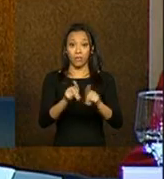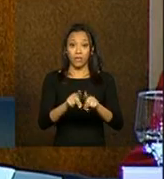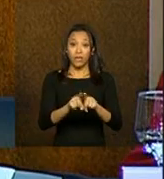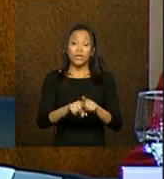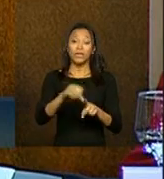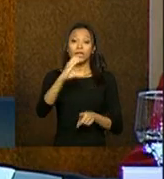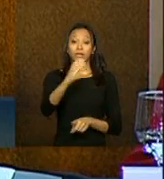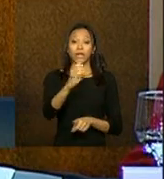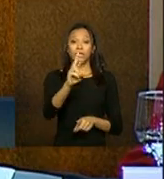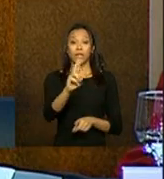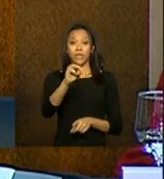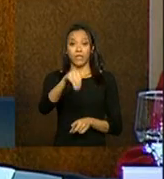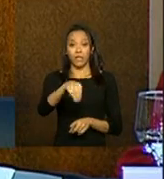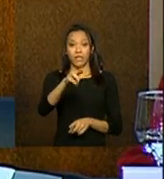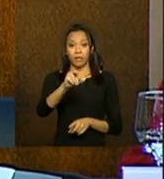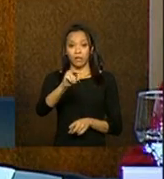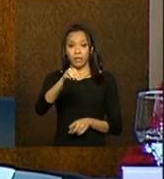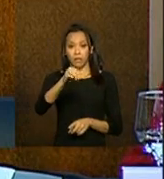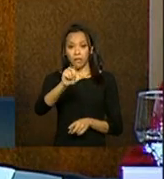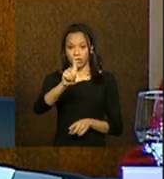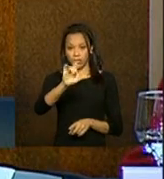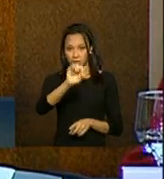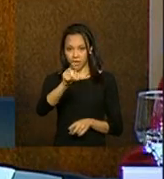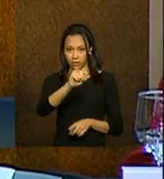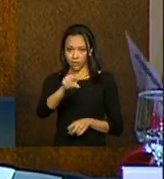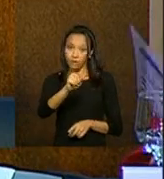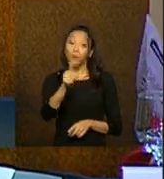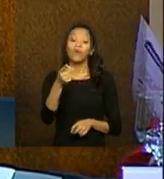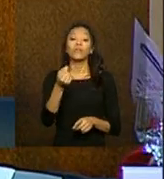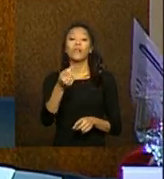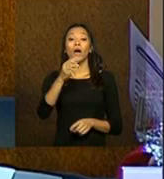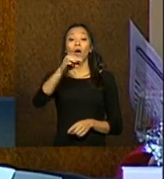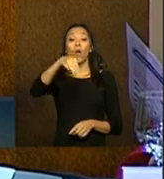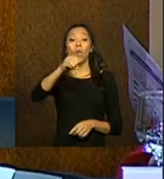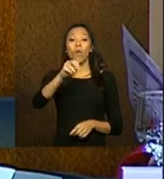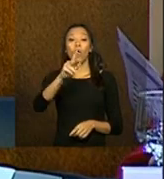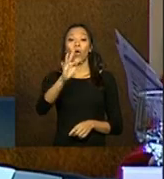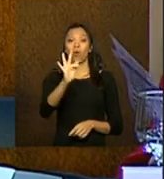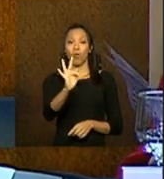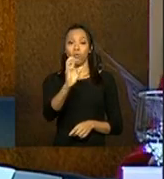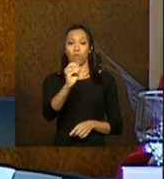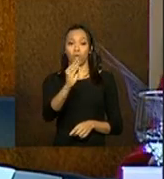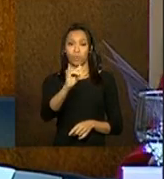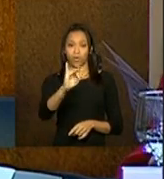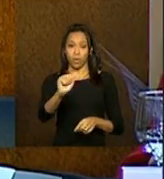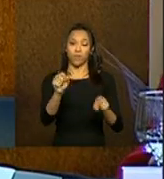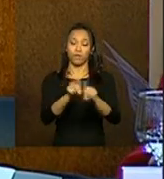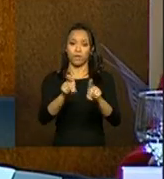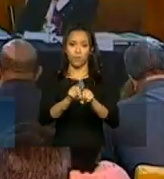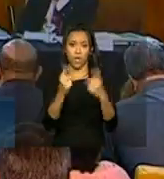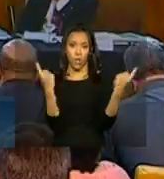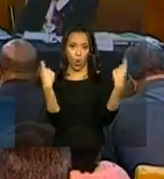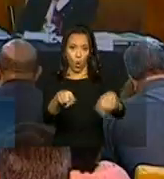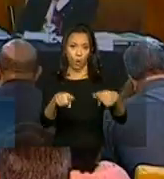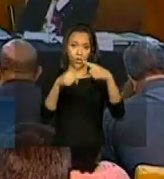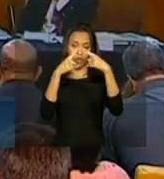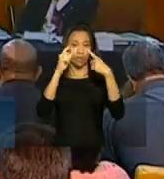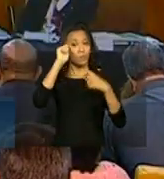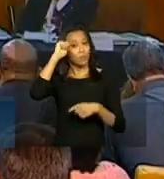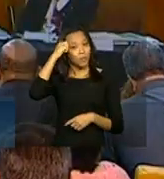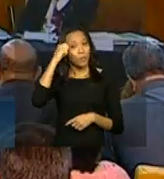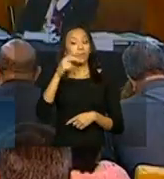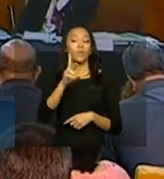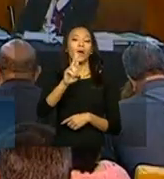da homofobia e do combate ao racismo. Antes disso, em junho último, foi uma das dos